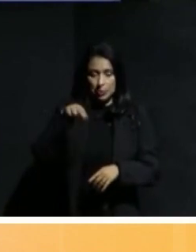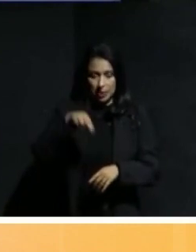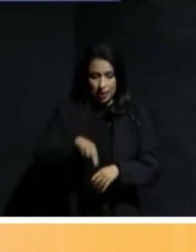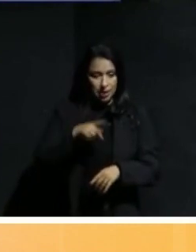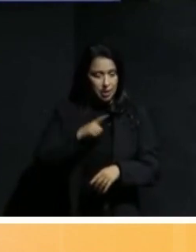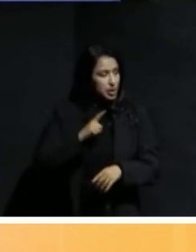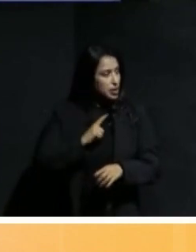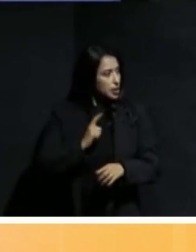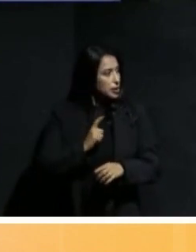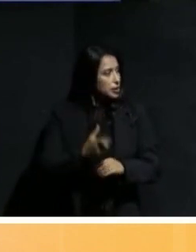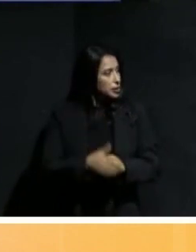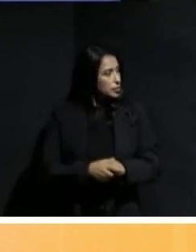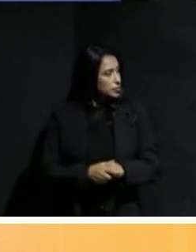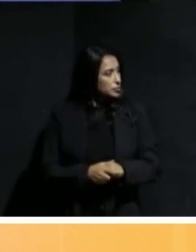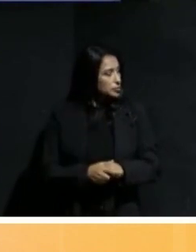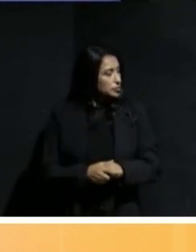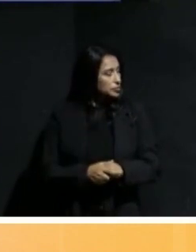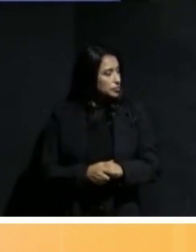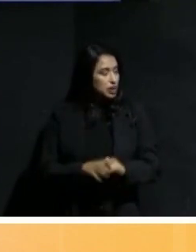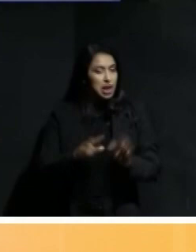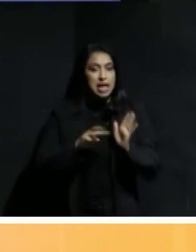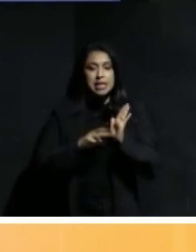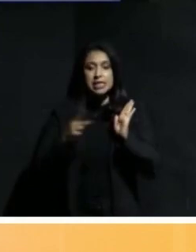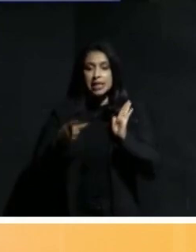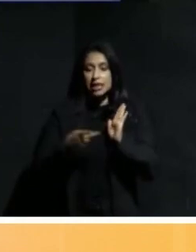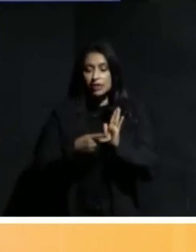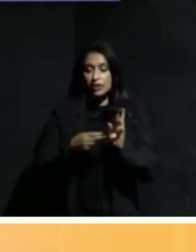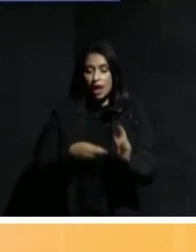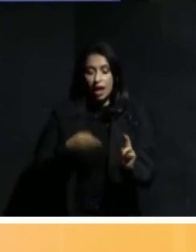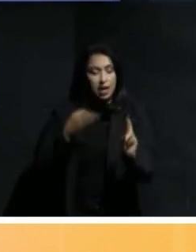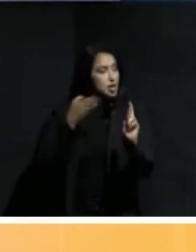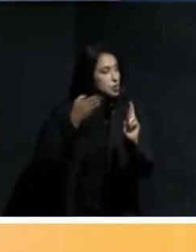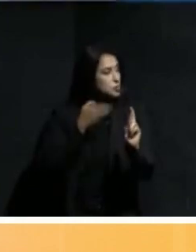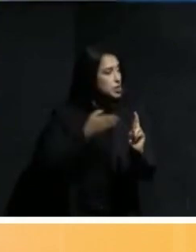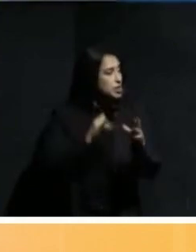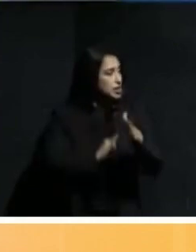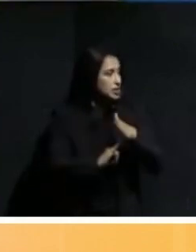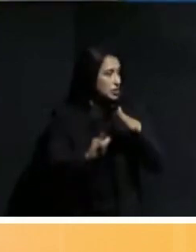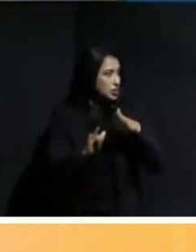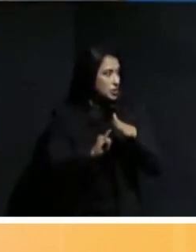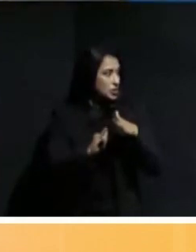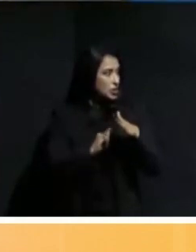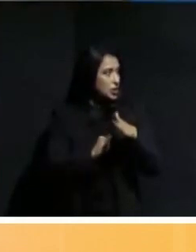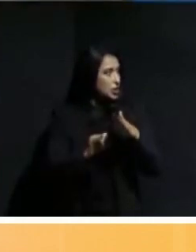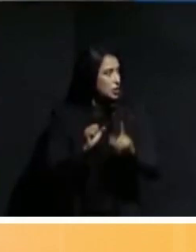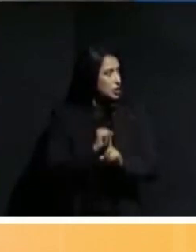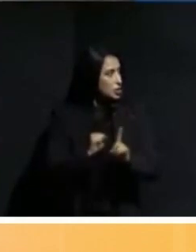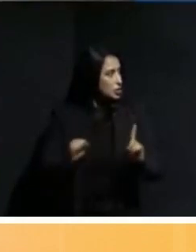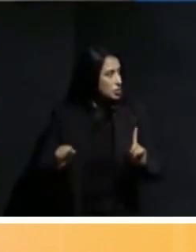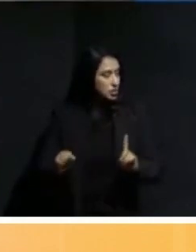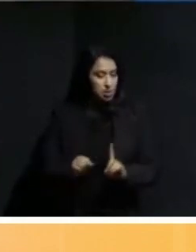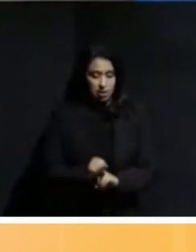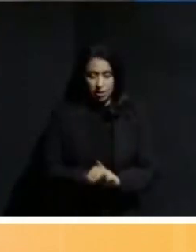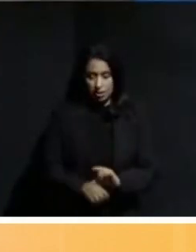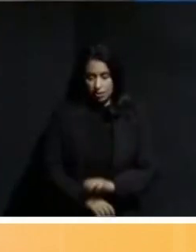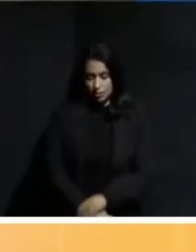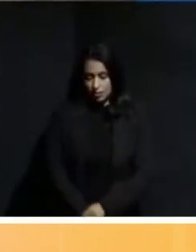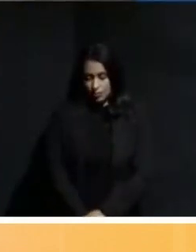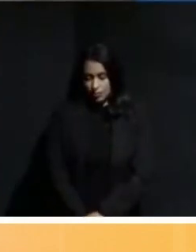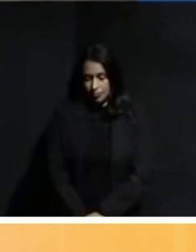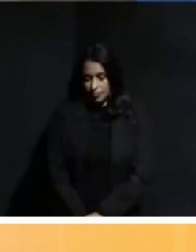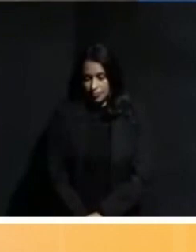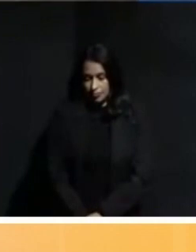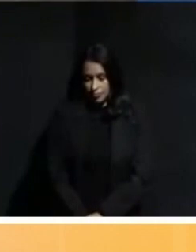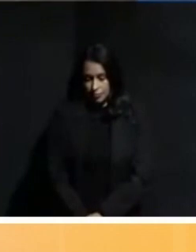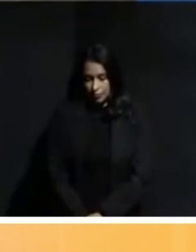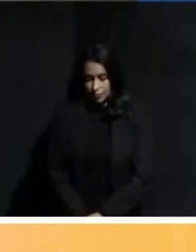concluída lá no Senado Federal e o texto já vai para a Câmara dos Deputados. Como o governo tinha feito esse acordo com Arthur